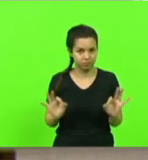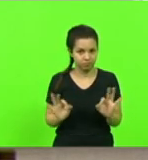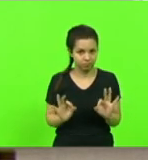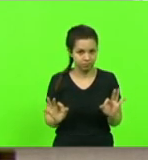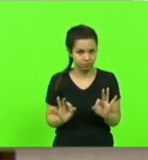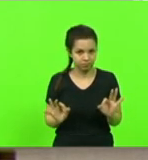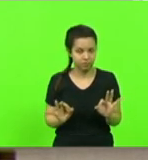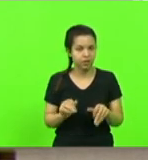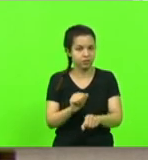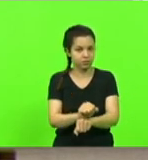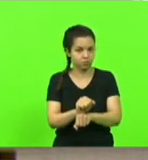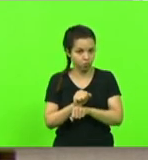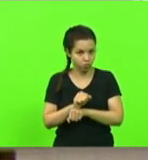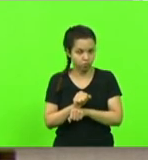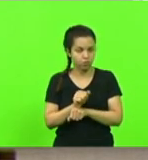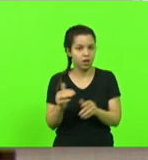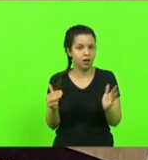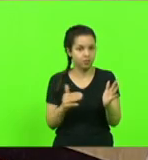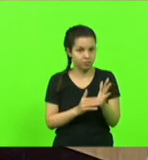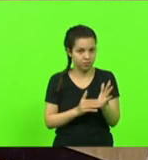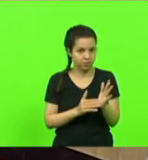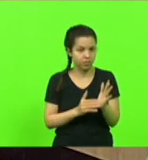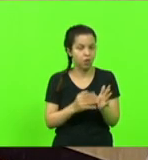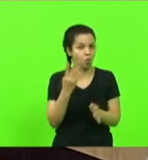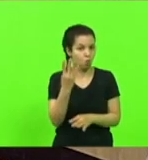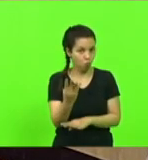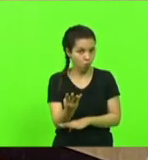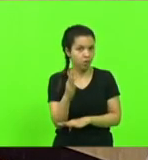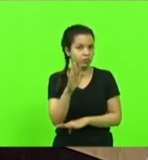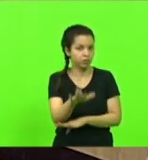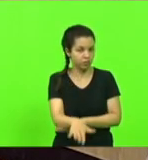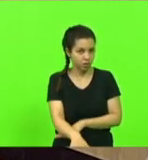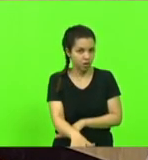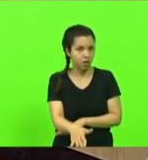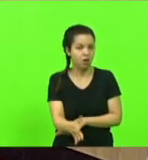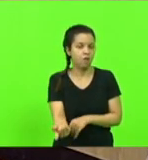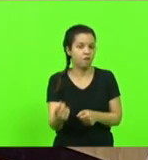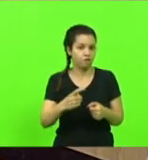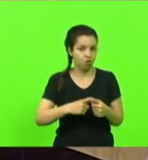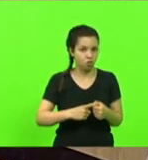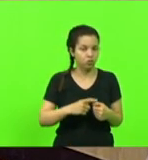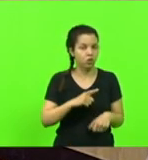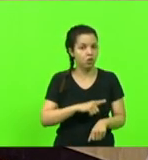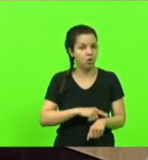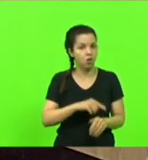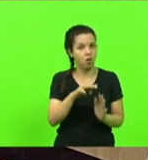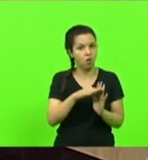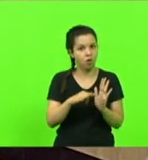suspendo a sessão até às 16 horas para a ordem do dia.